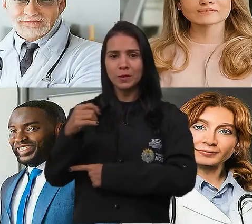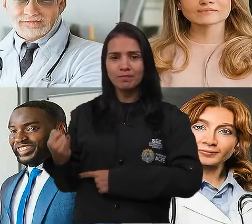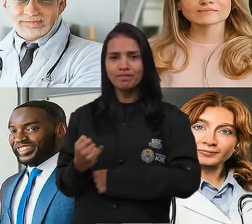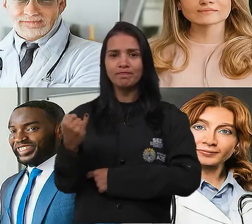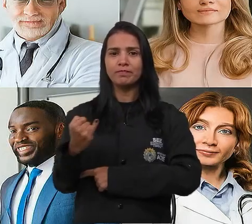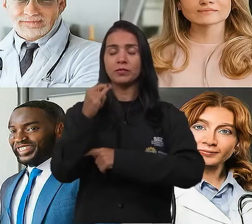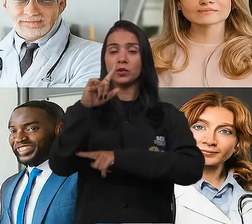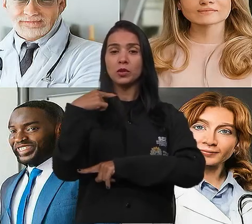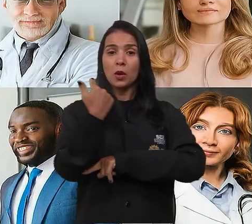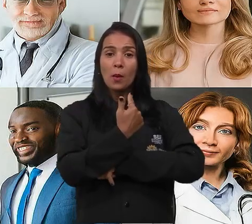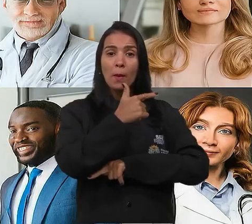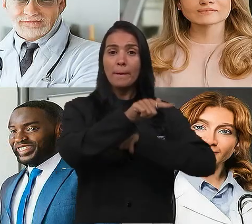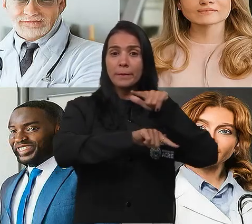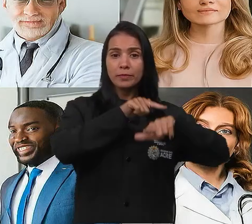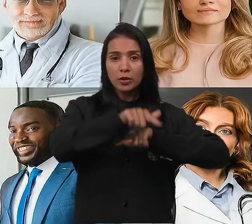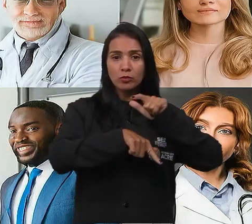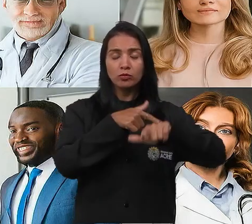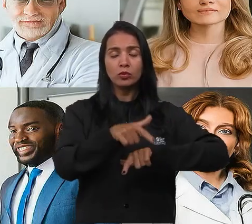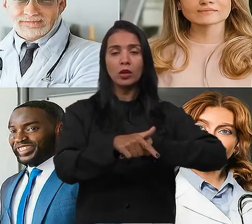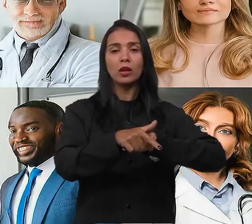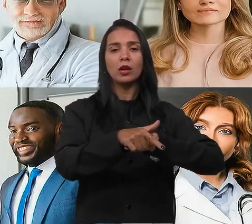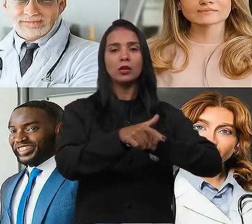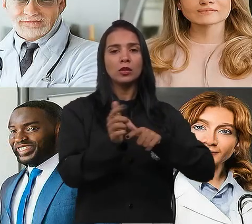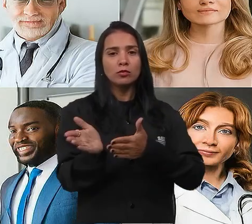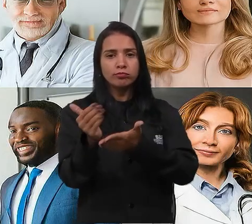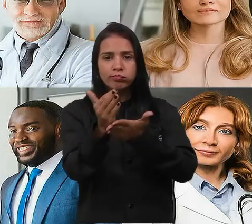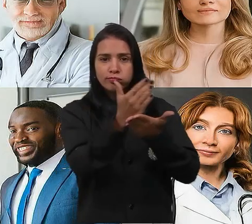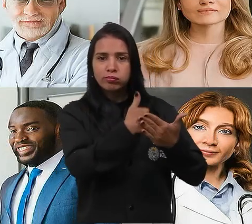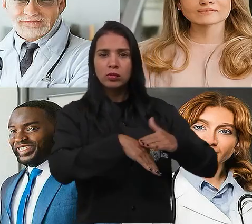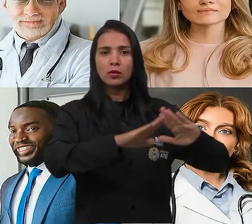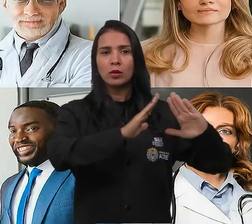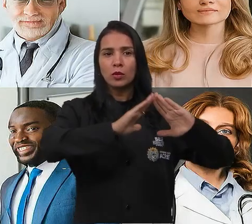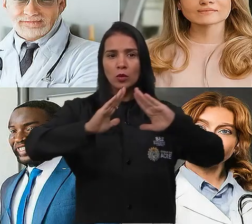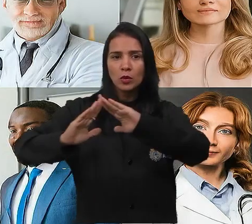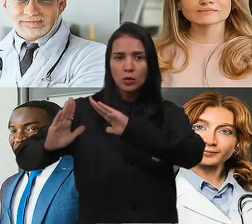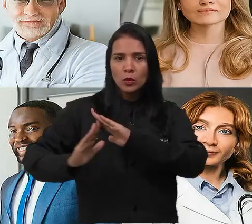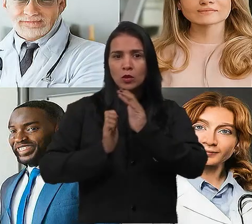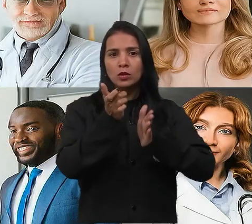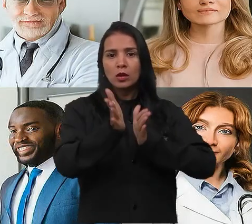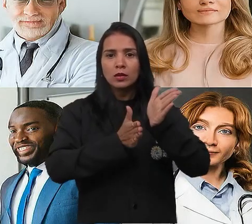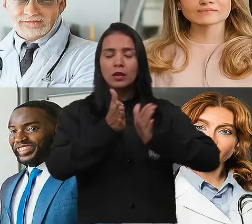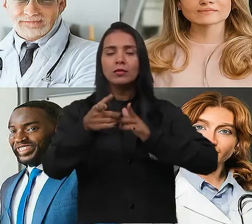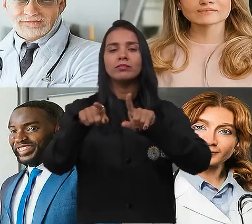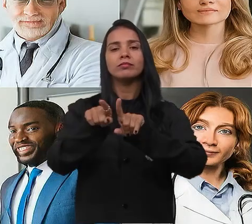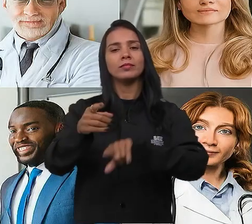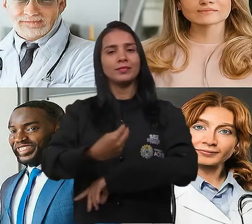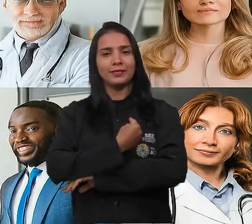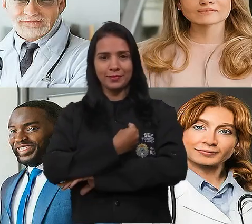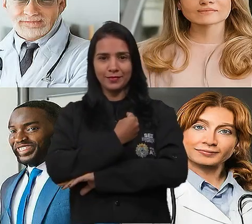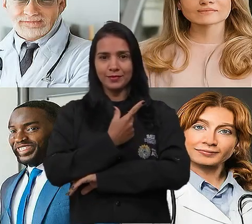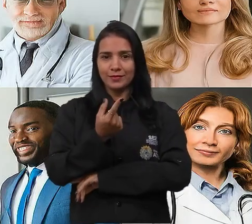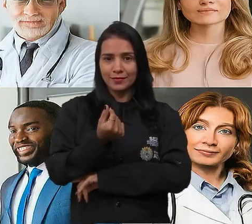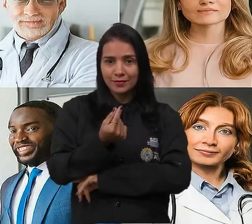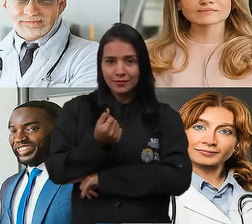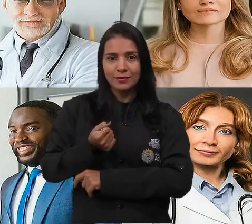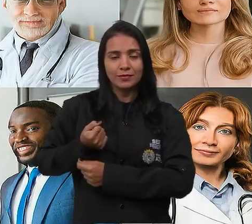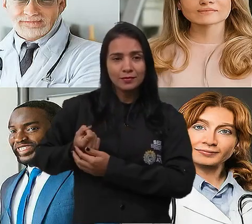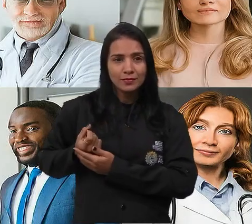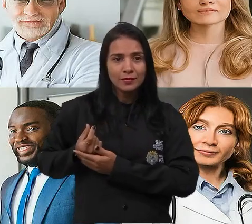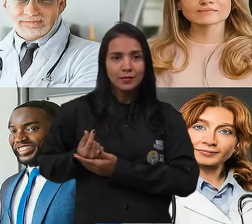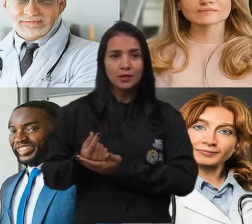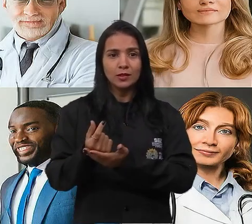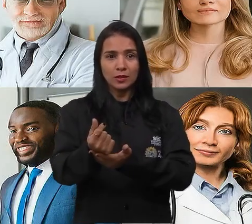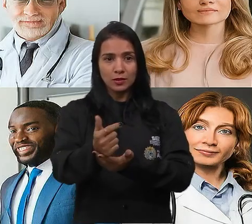para a produção de bens, serviços e para a sobrevivência econômica. Ele pode